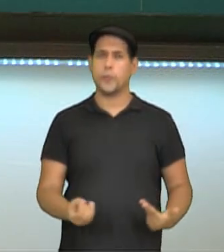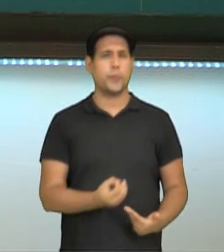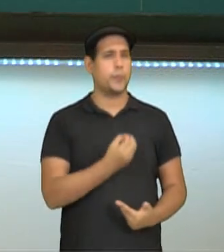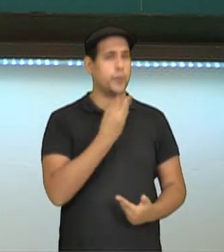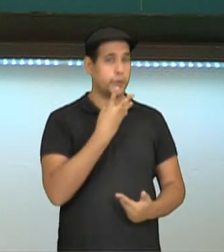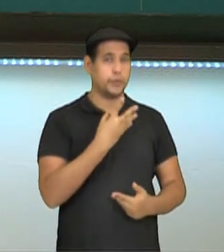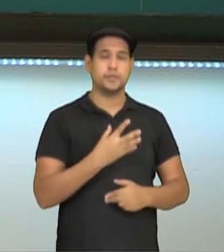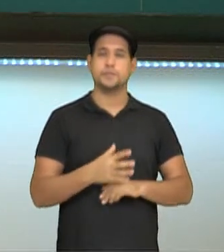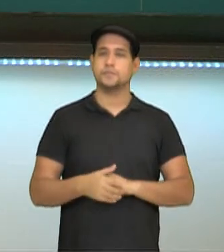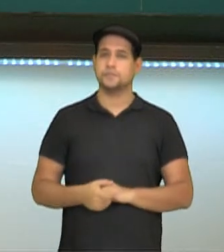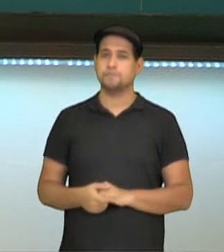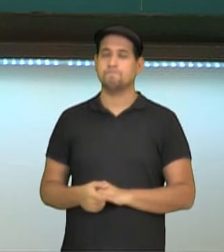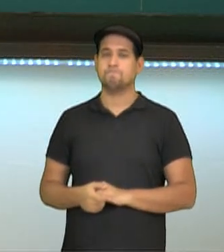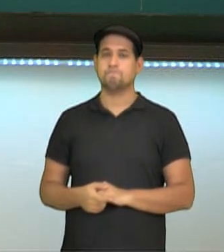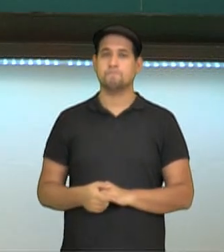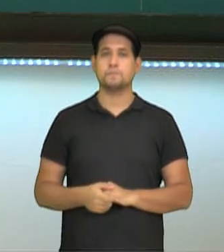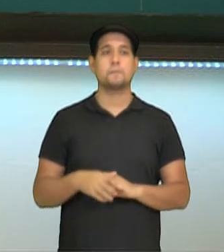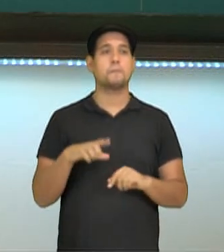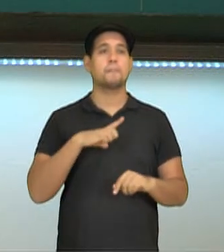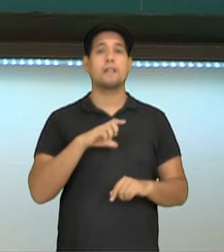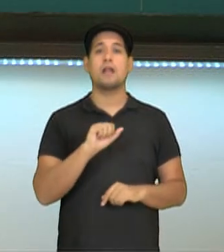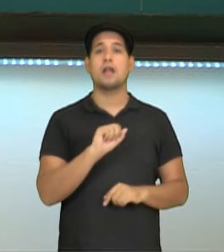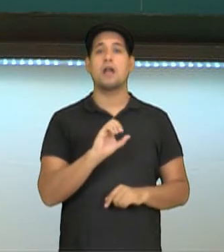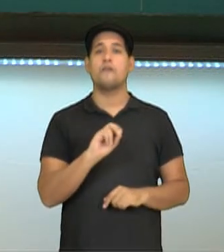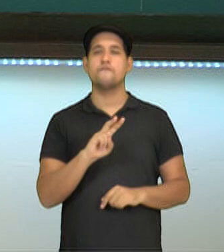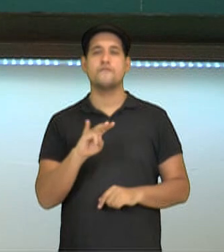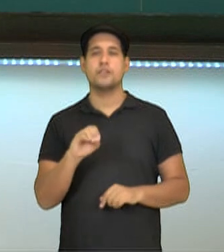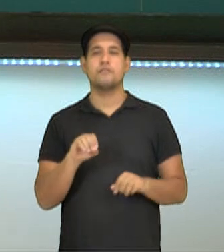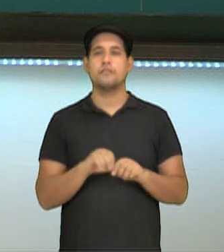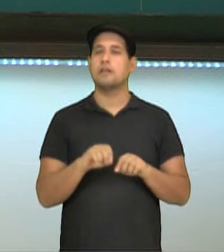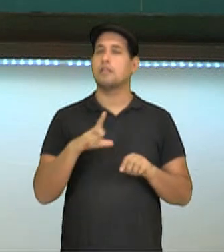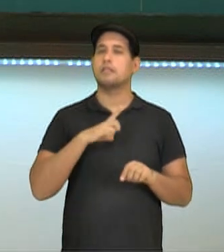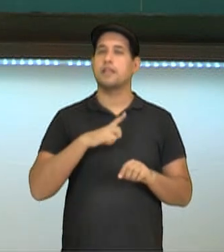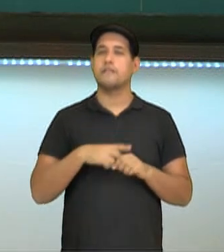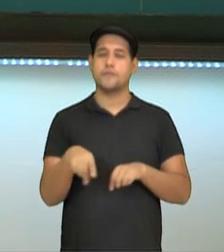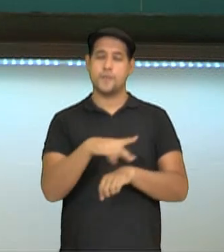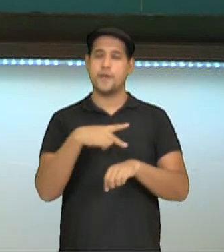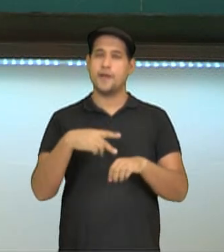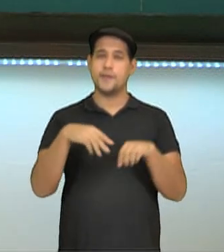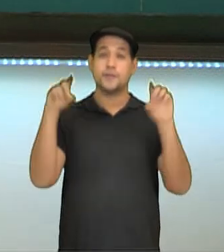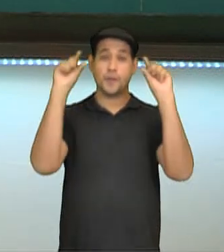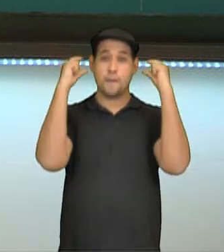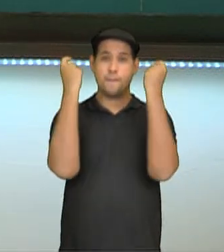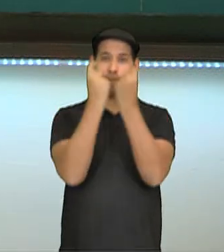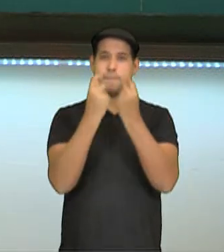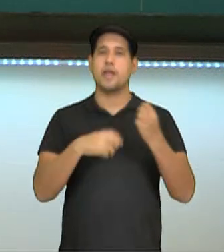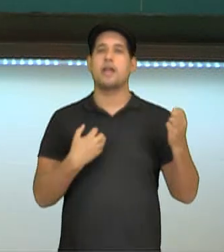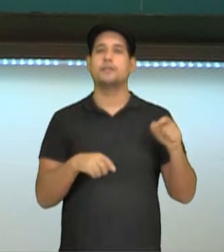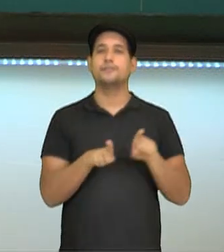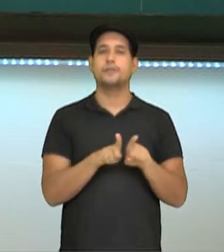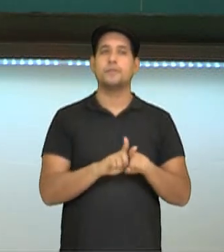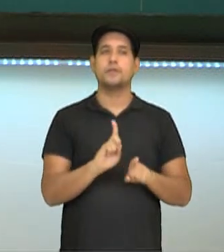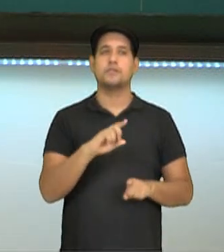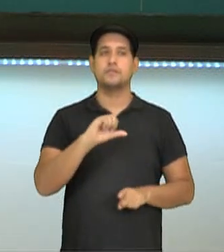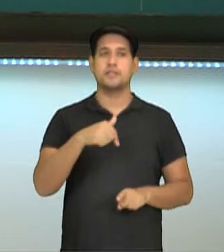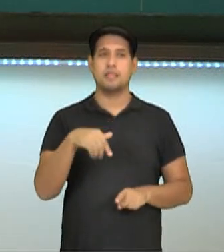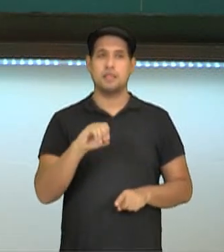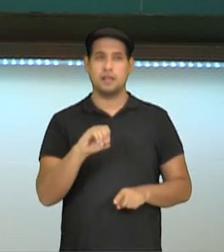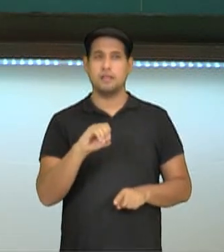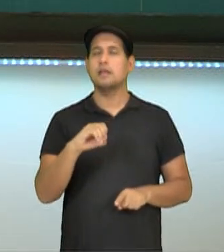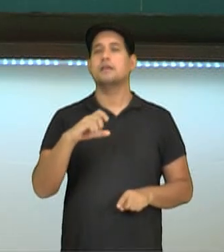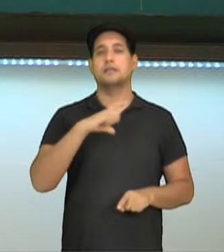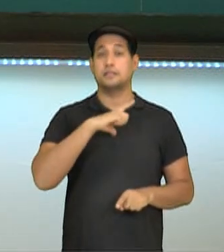positivos. Transmissões ao vivo da Copa do México em 1970. Então, na Copa do México em 1970, teve a transmissão